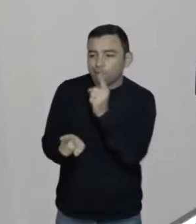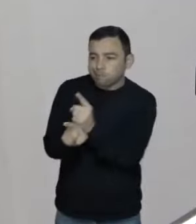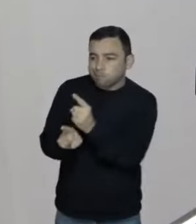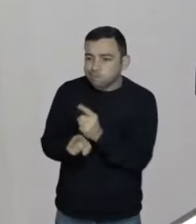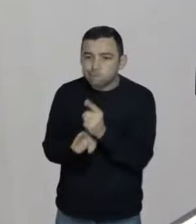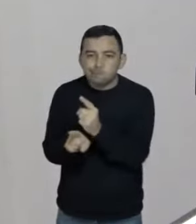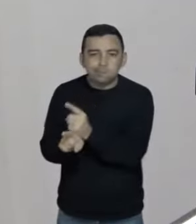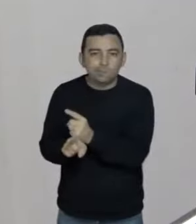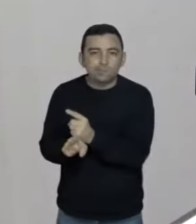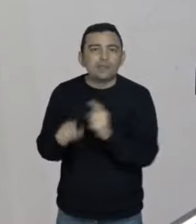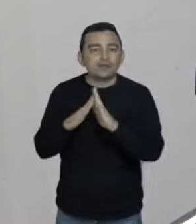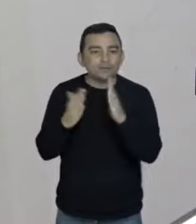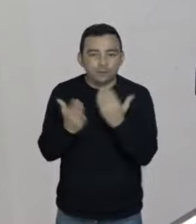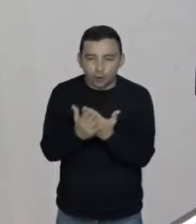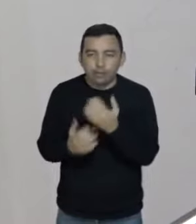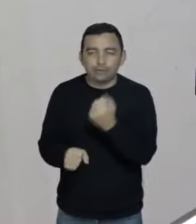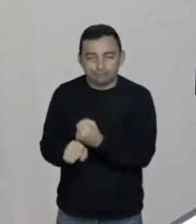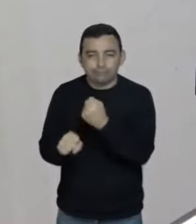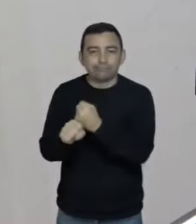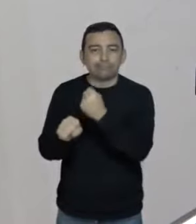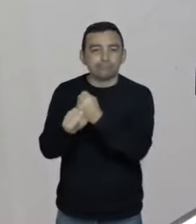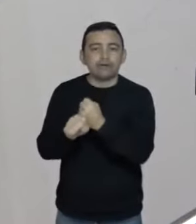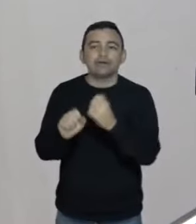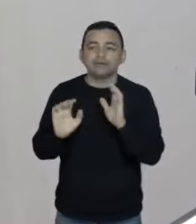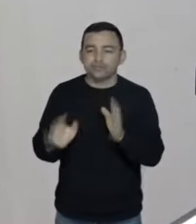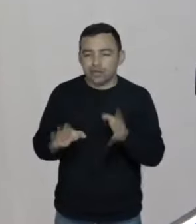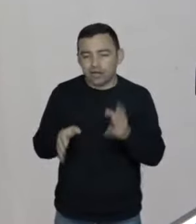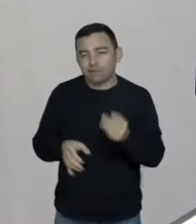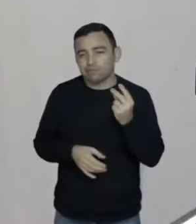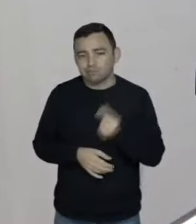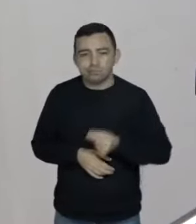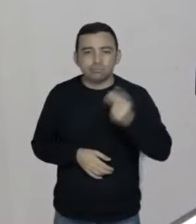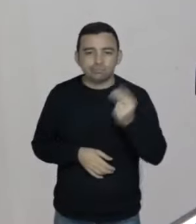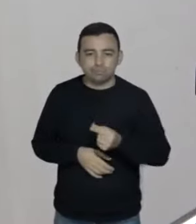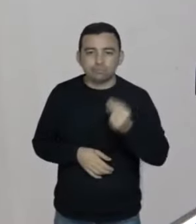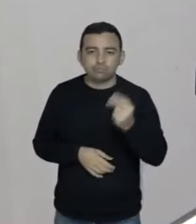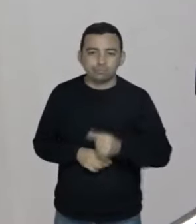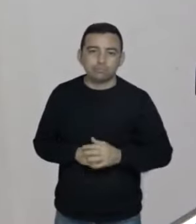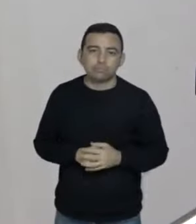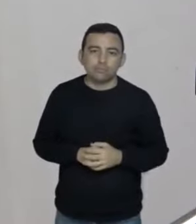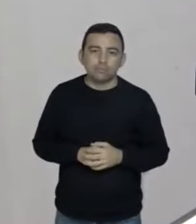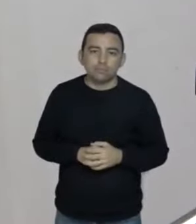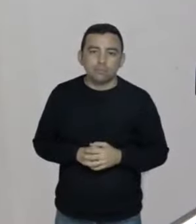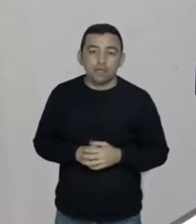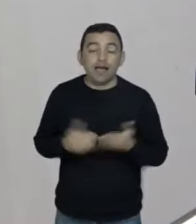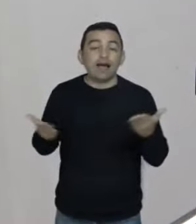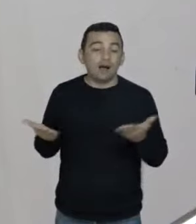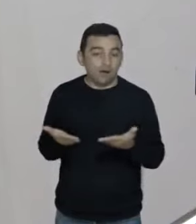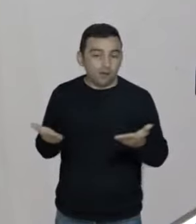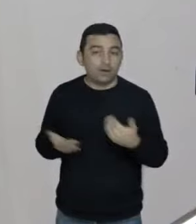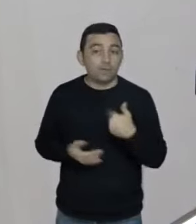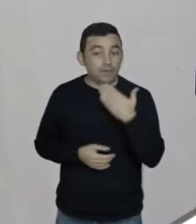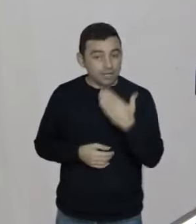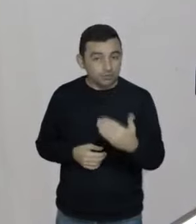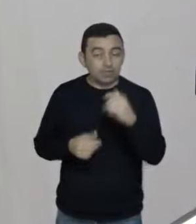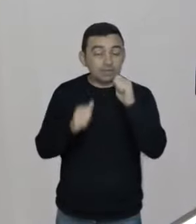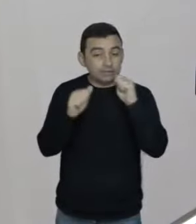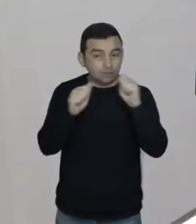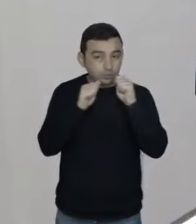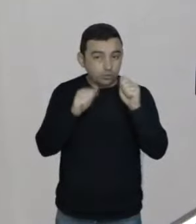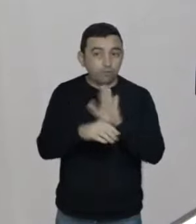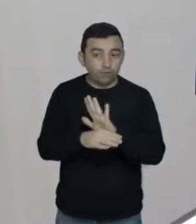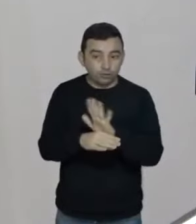escola também em obras já prolongados anos naquela unidade e agora eu peço para assessoria que eu vou passar